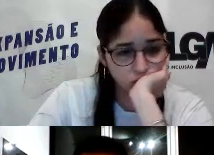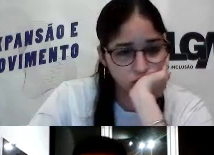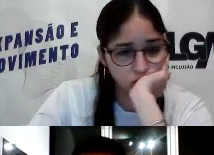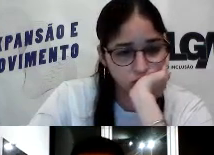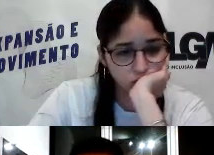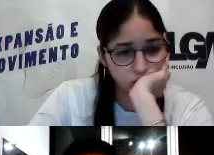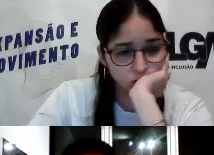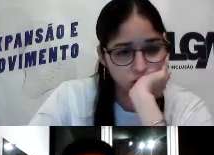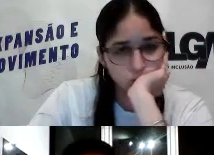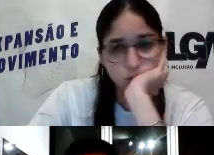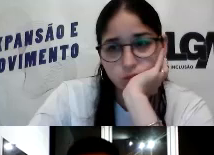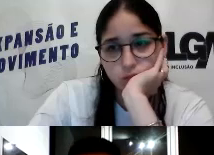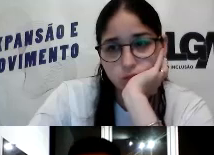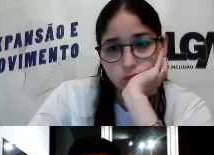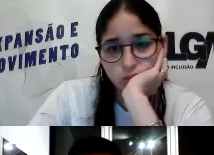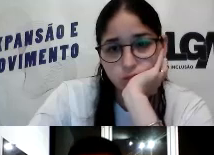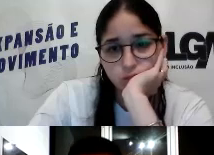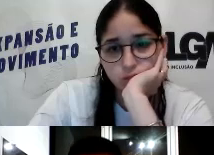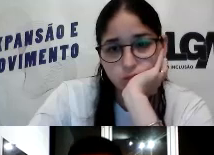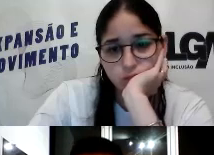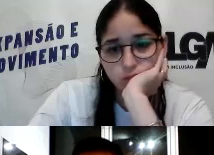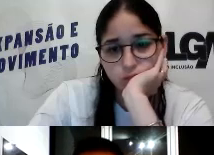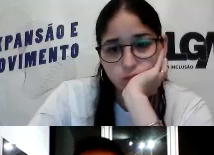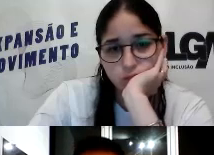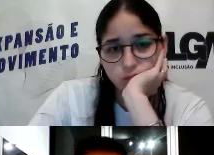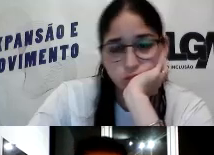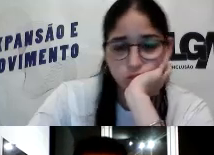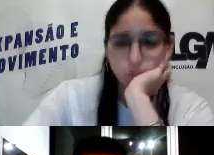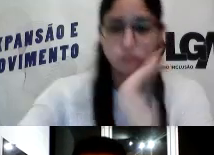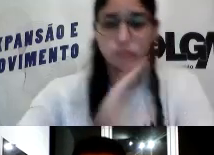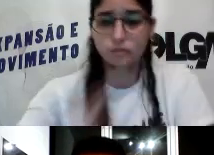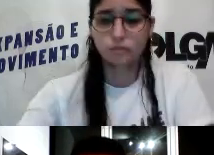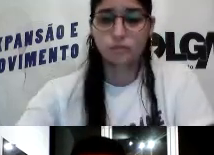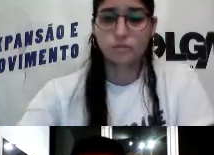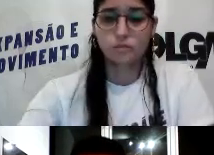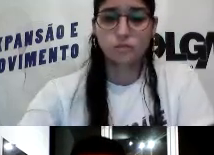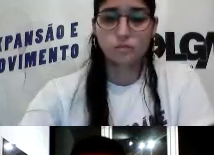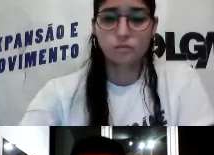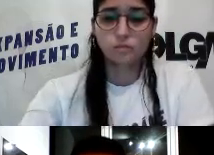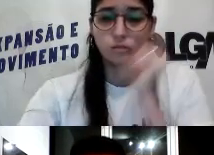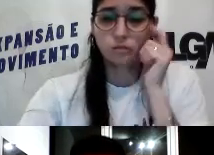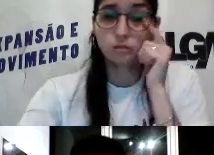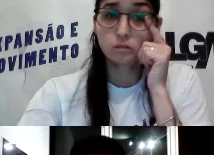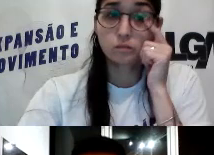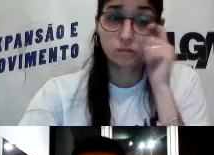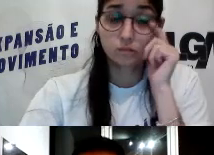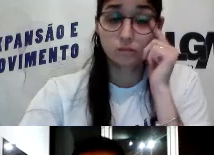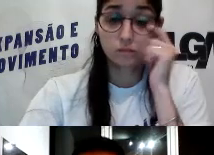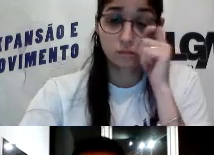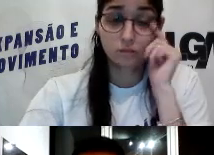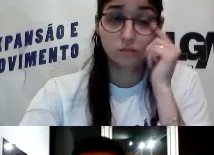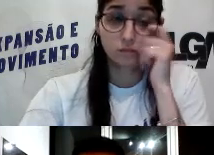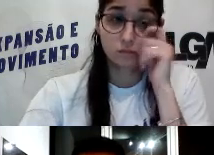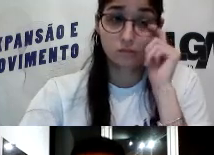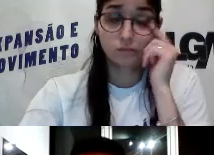seu parto no alojamento conjunto, perdão, na sala de parto.